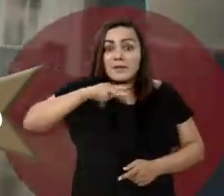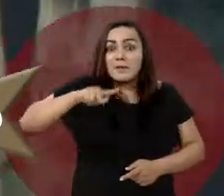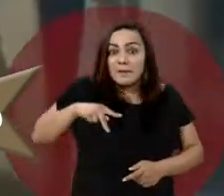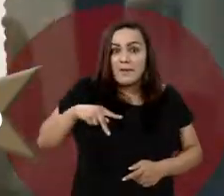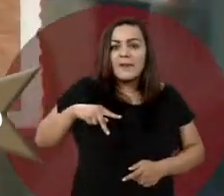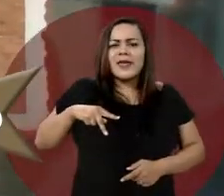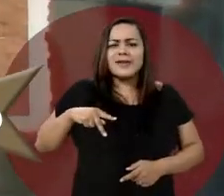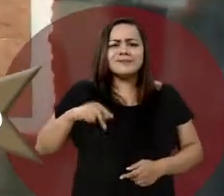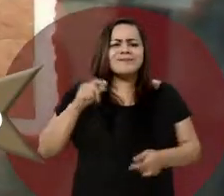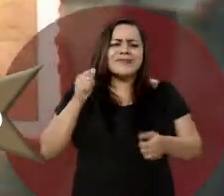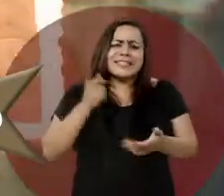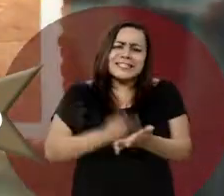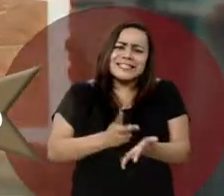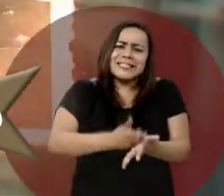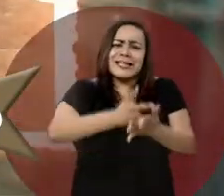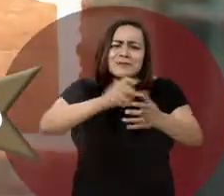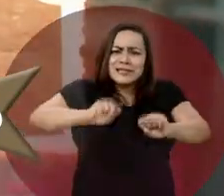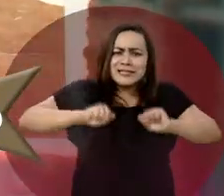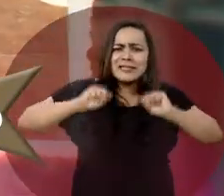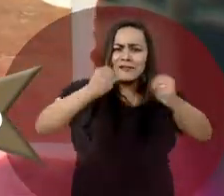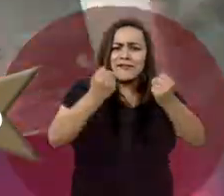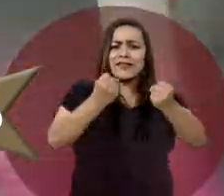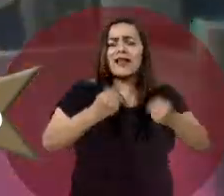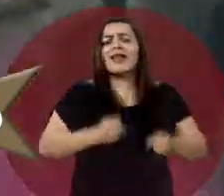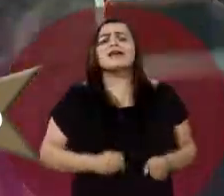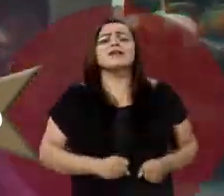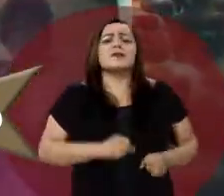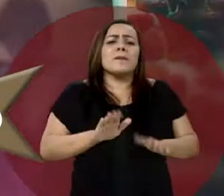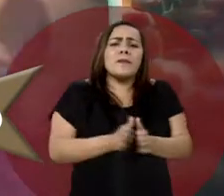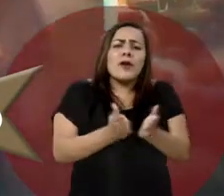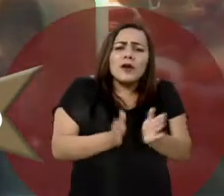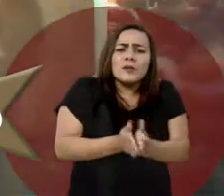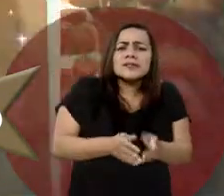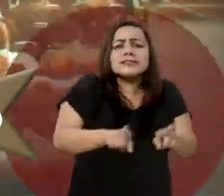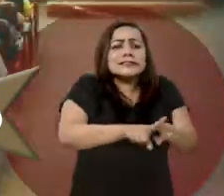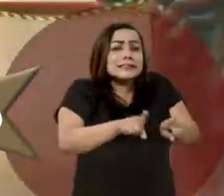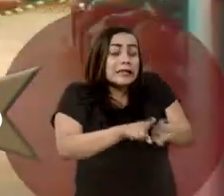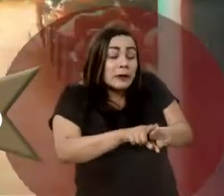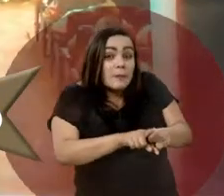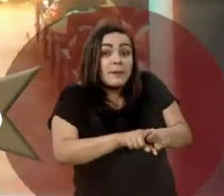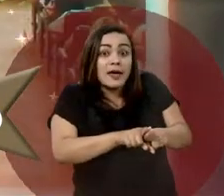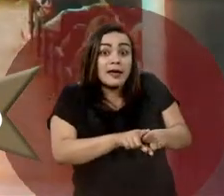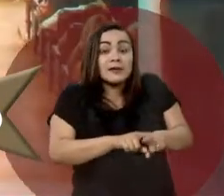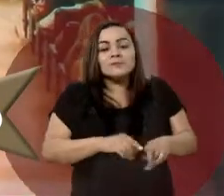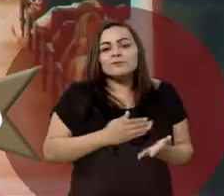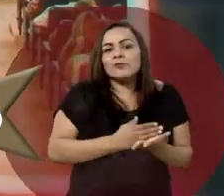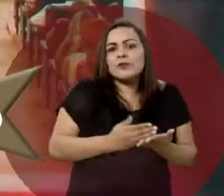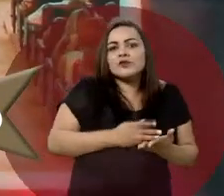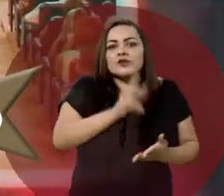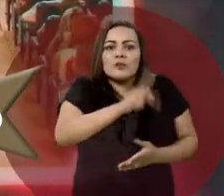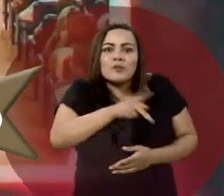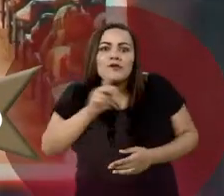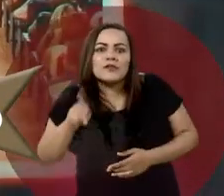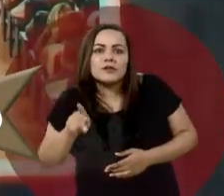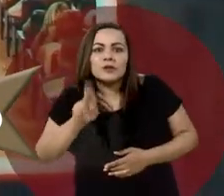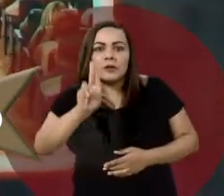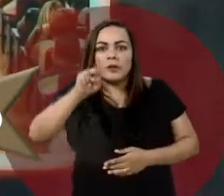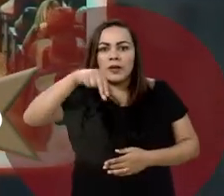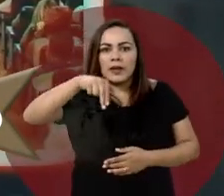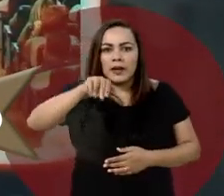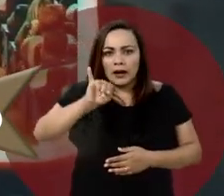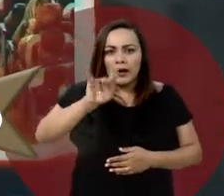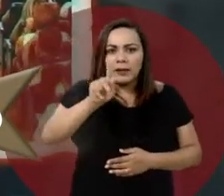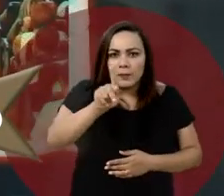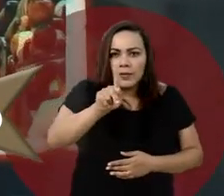Público, defendendo sempre os mais pobres. Na mesma época, começou sua carreira de professor na